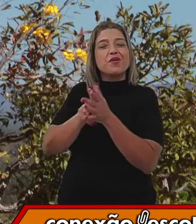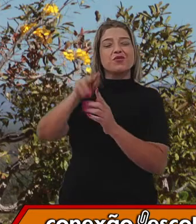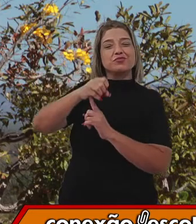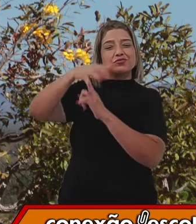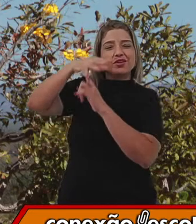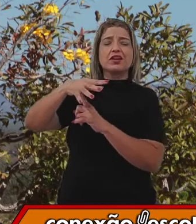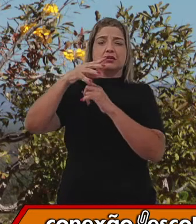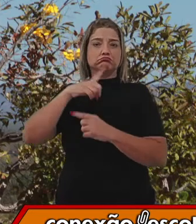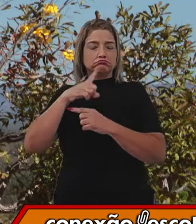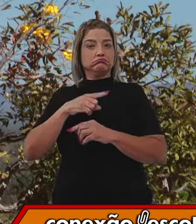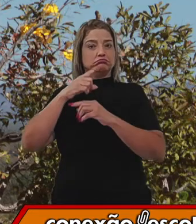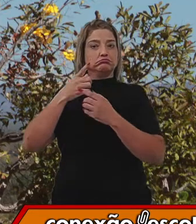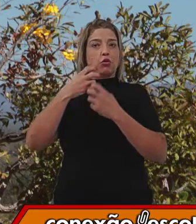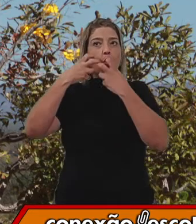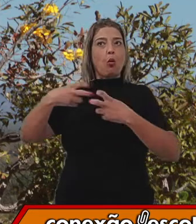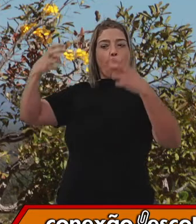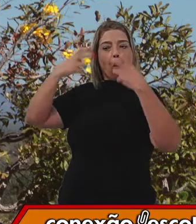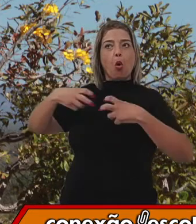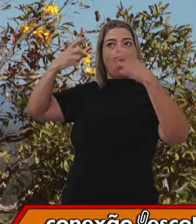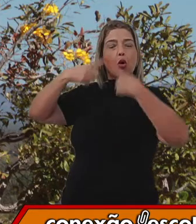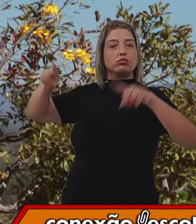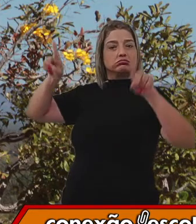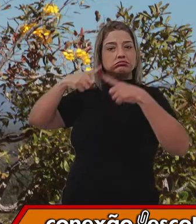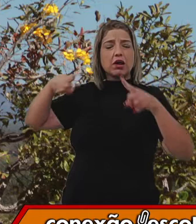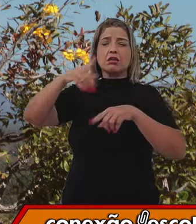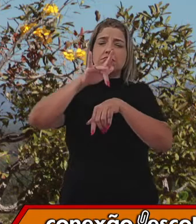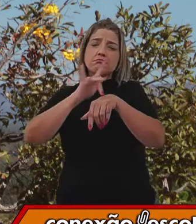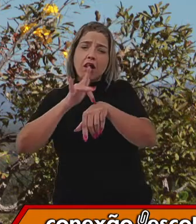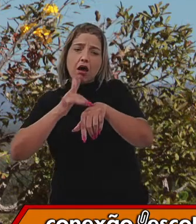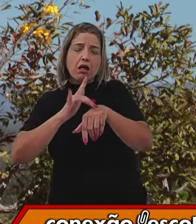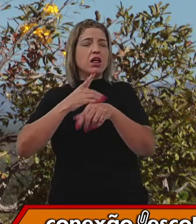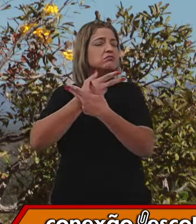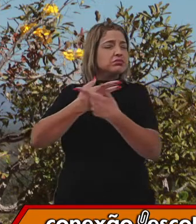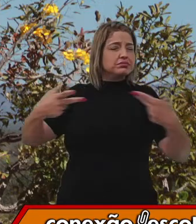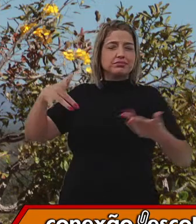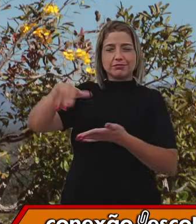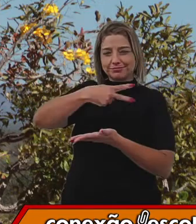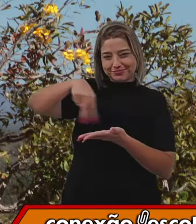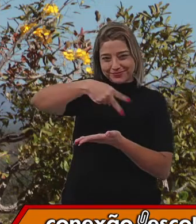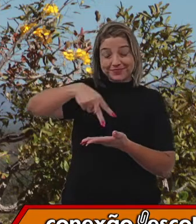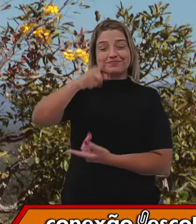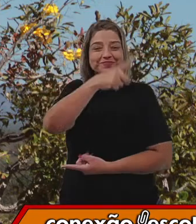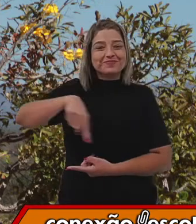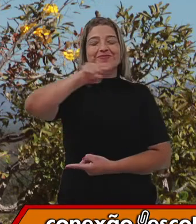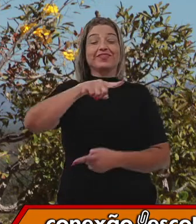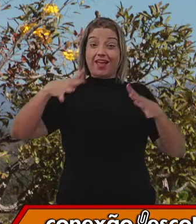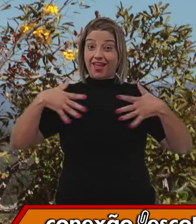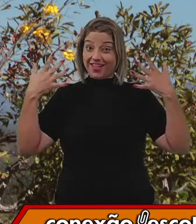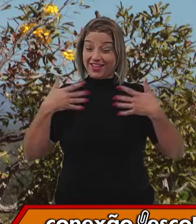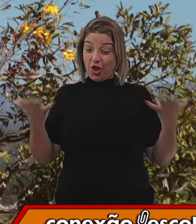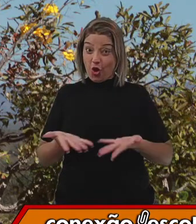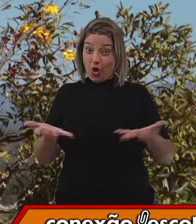ópera, balé e outras variedades de dança. Então, respeitável público, para a alegria de todos,